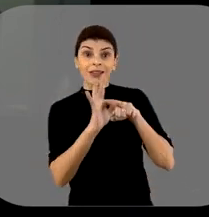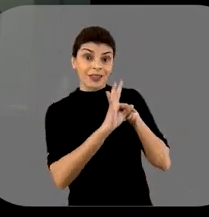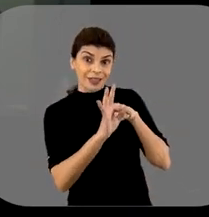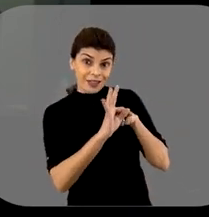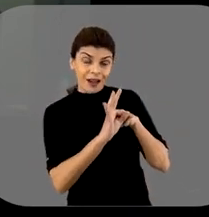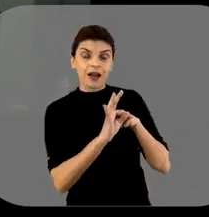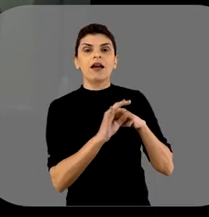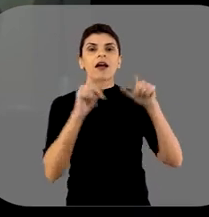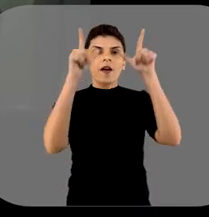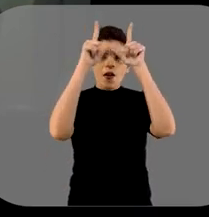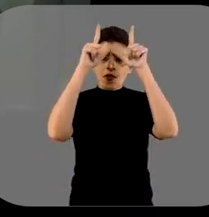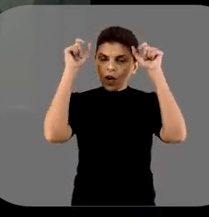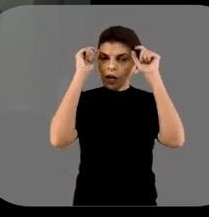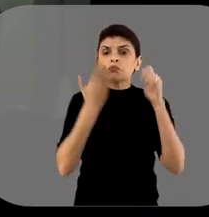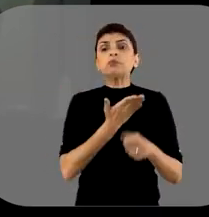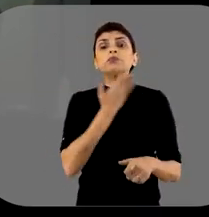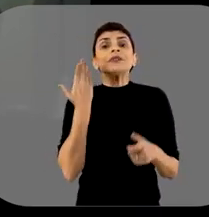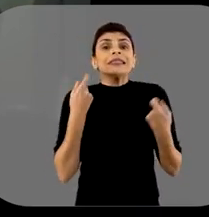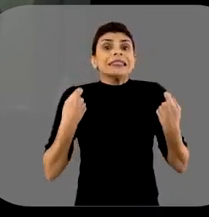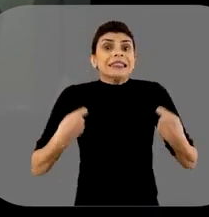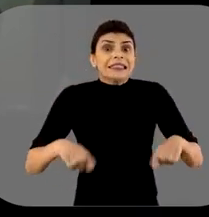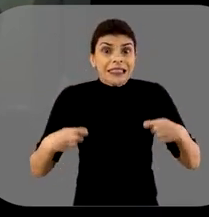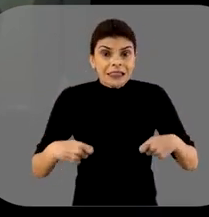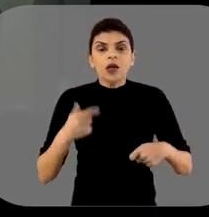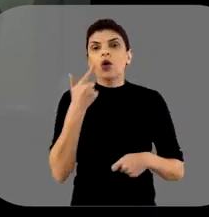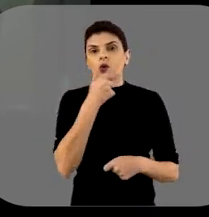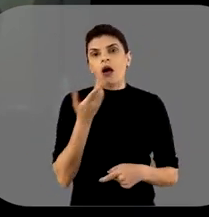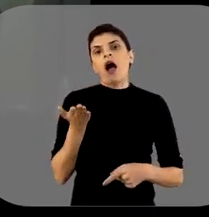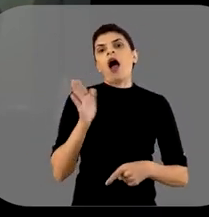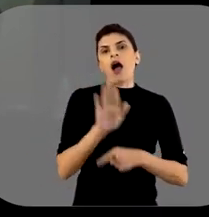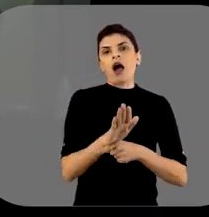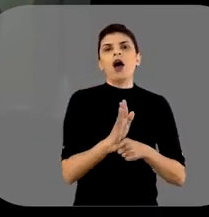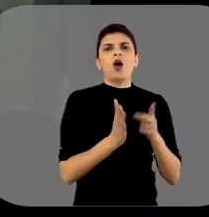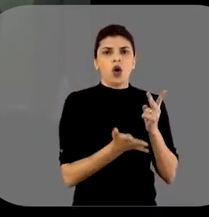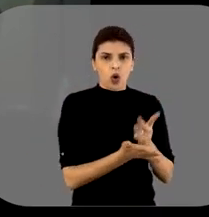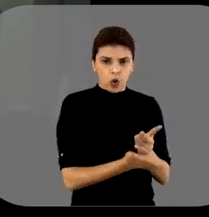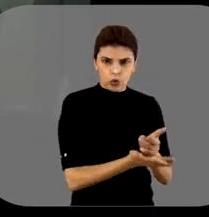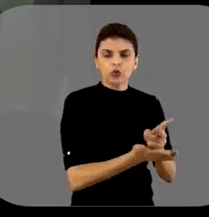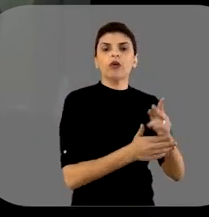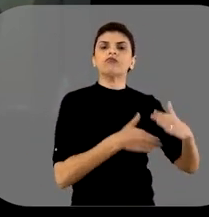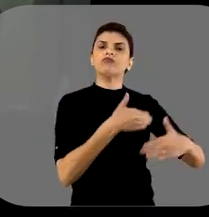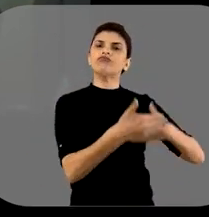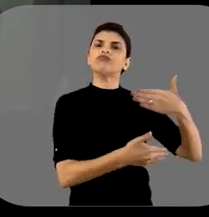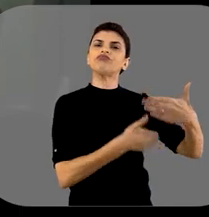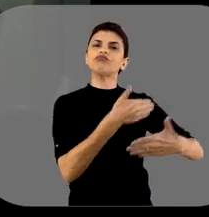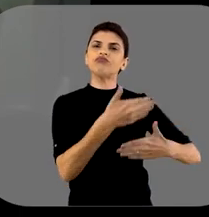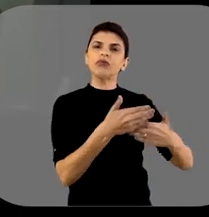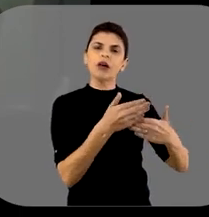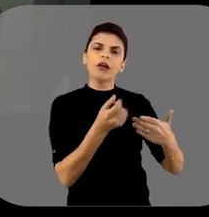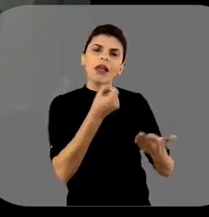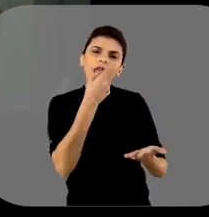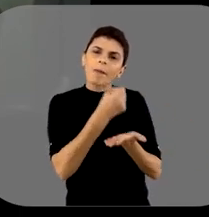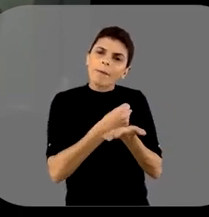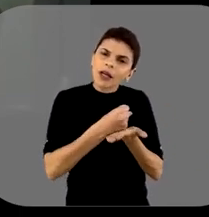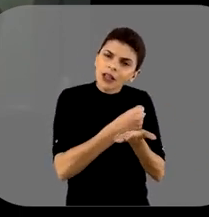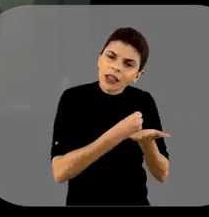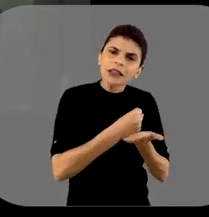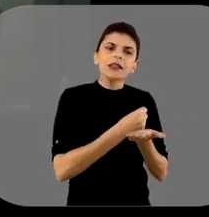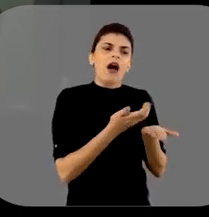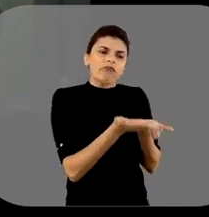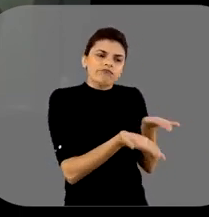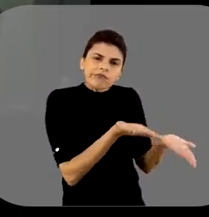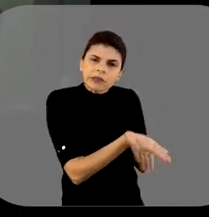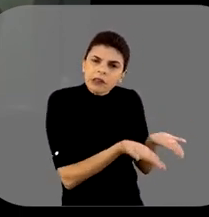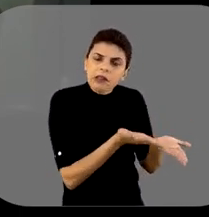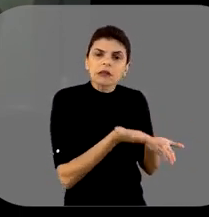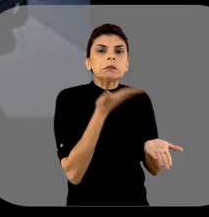de enfermagem, o que for necessário, para dar devida continuidade naquele tratamento, naquela